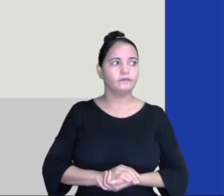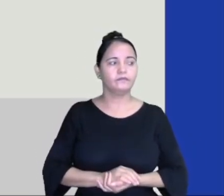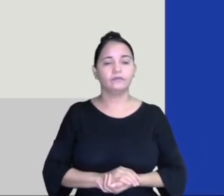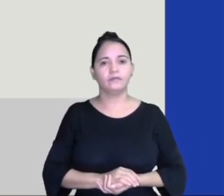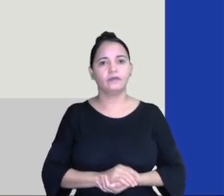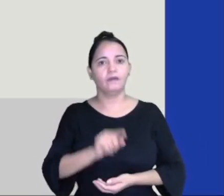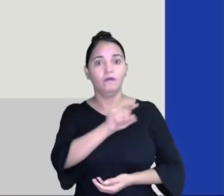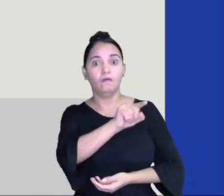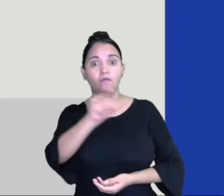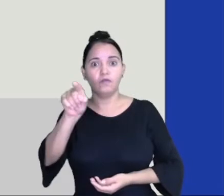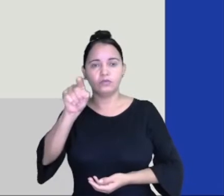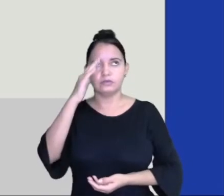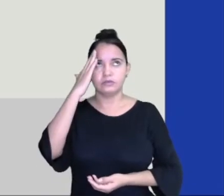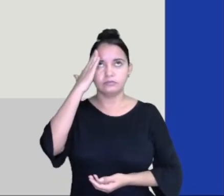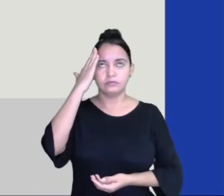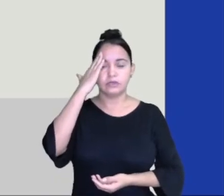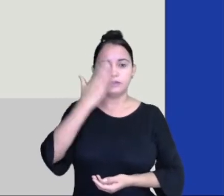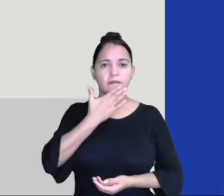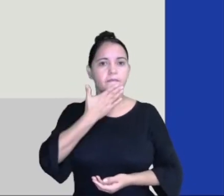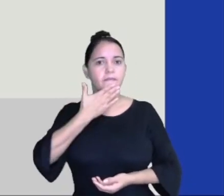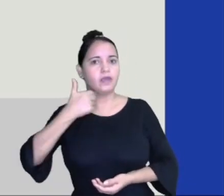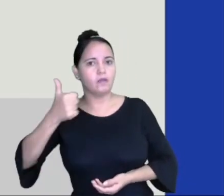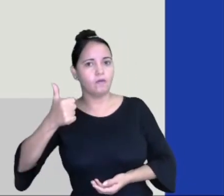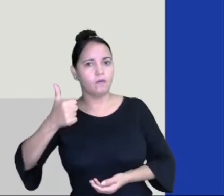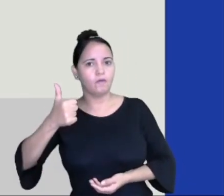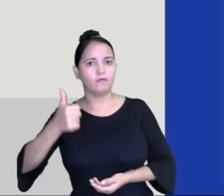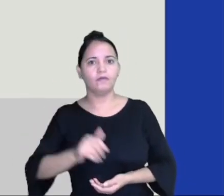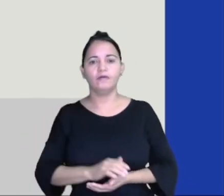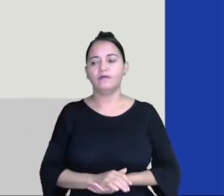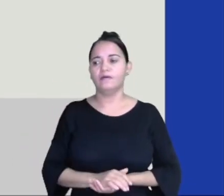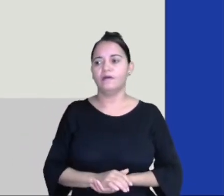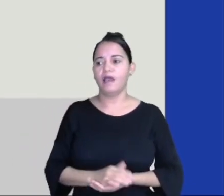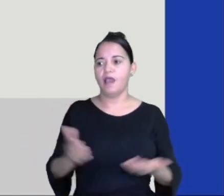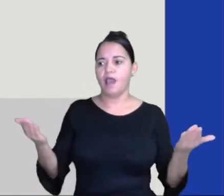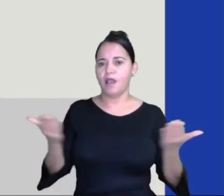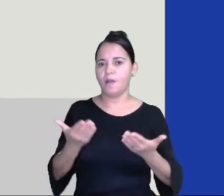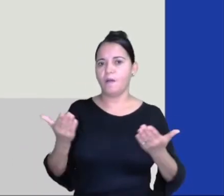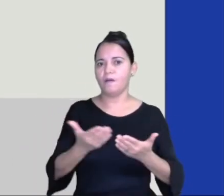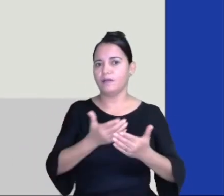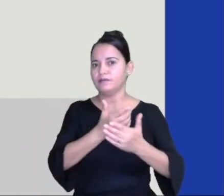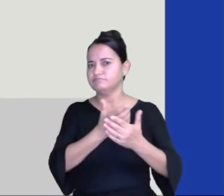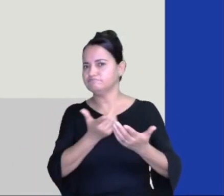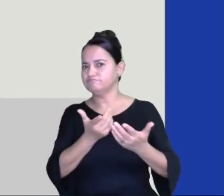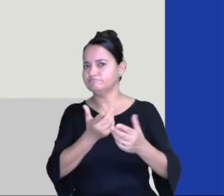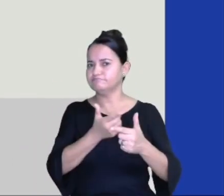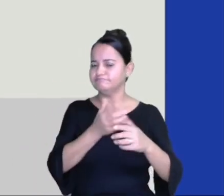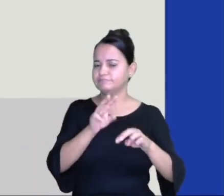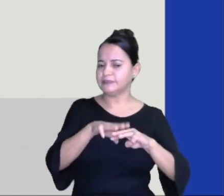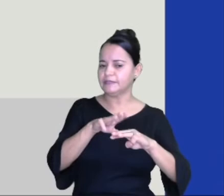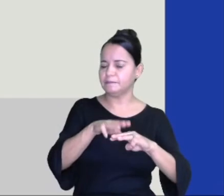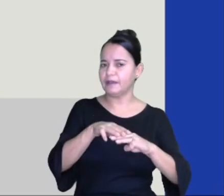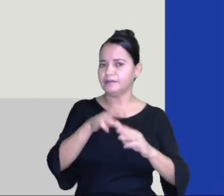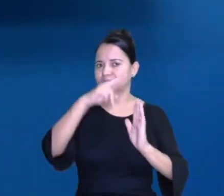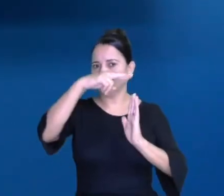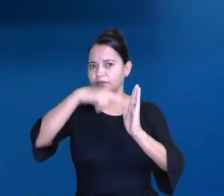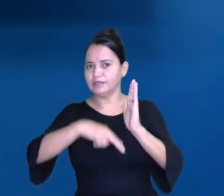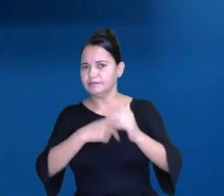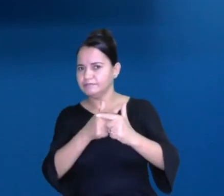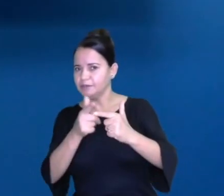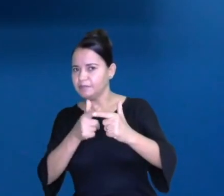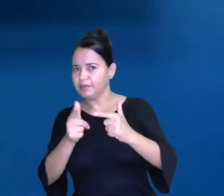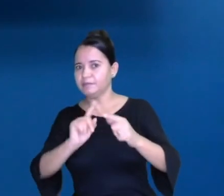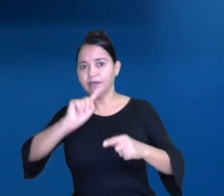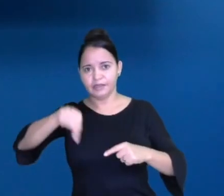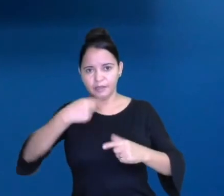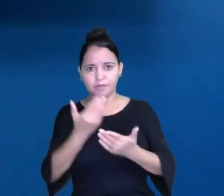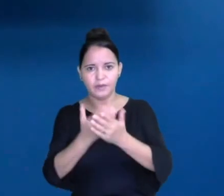você compreender essa relação, ficou tranquilo? Vamos a um probleminha para a gente fechar e próxima aula a gente